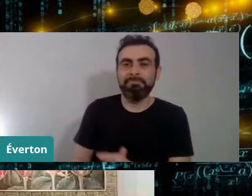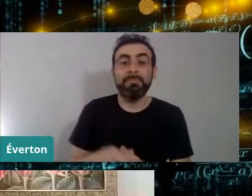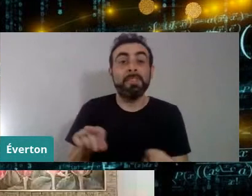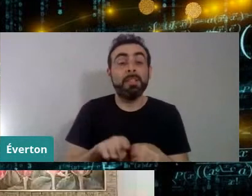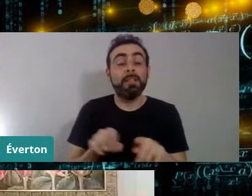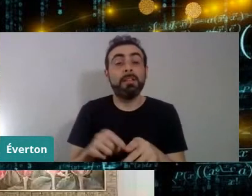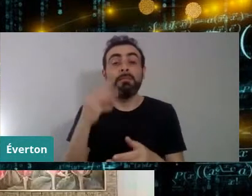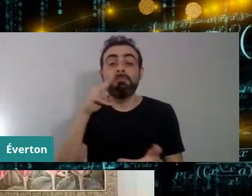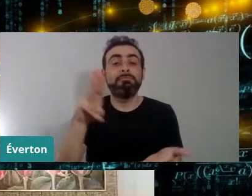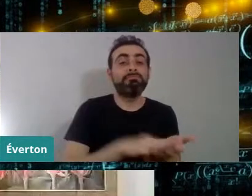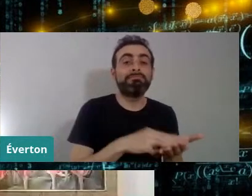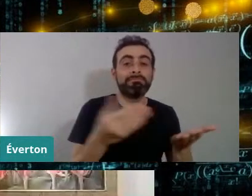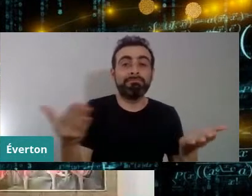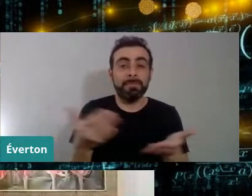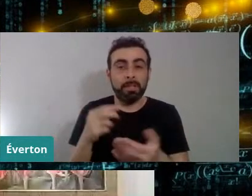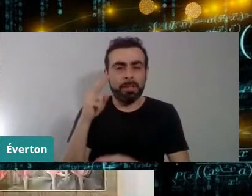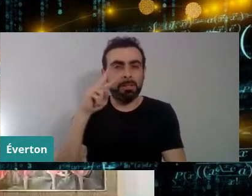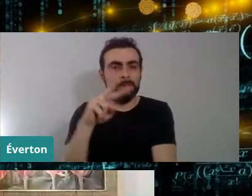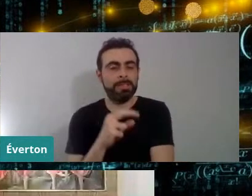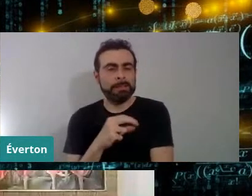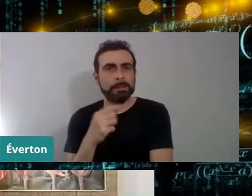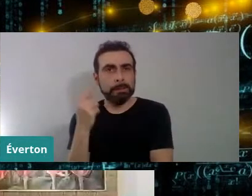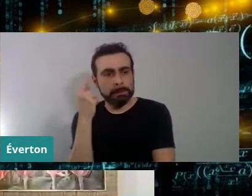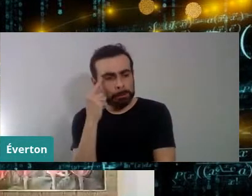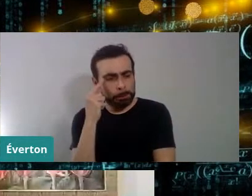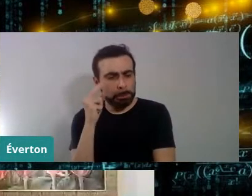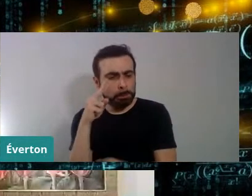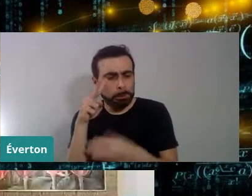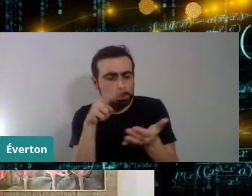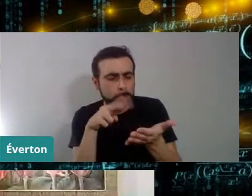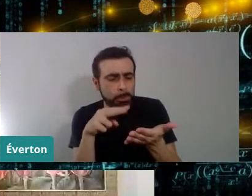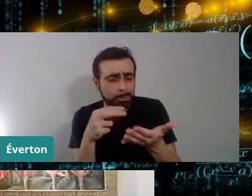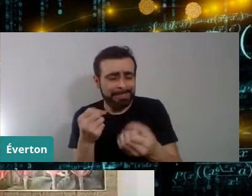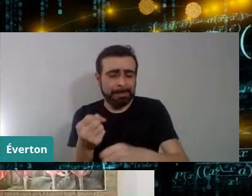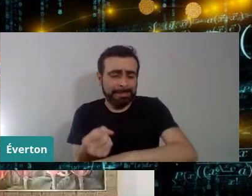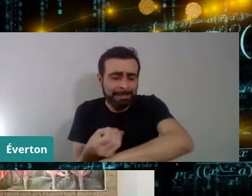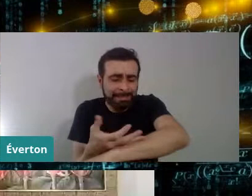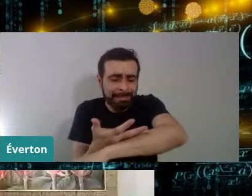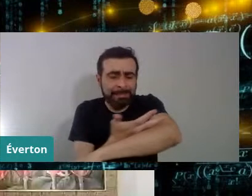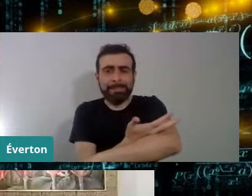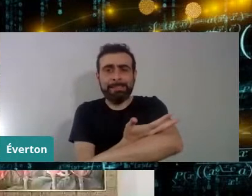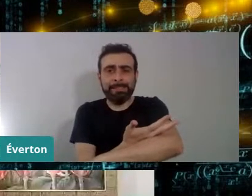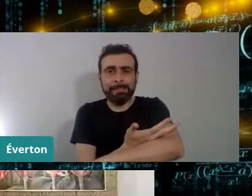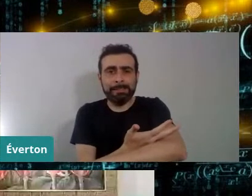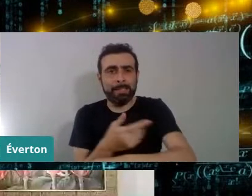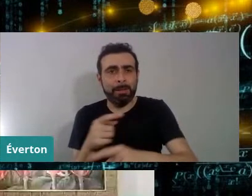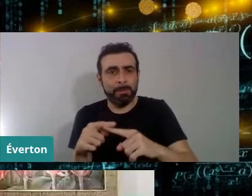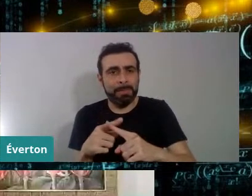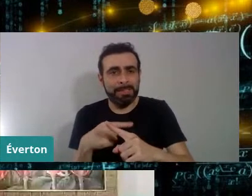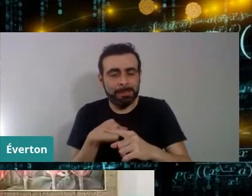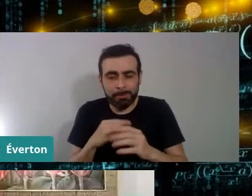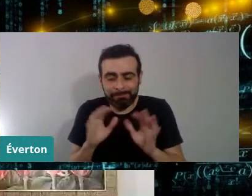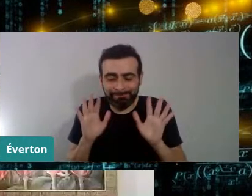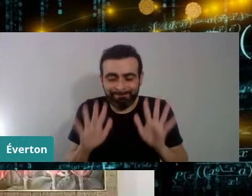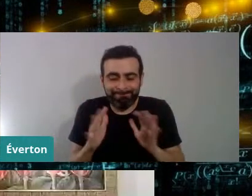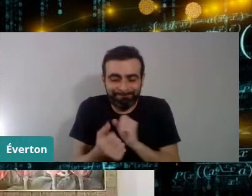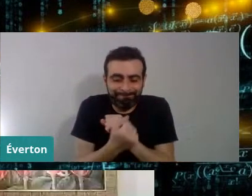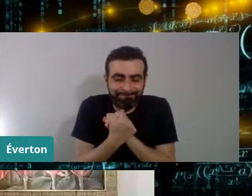agora, que eu fiquei emocionado, né? Mas eu vou me segurar aqui,